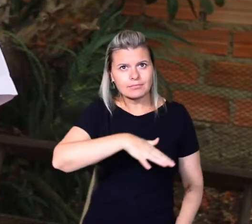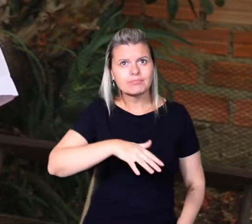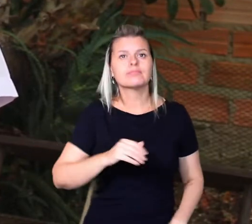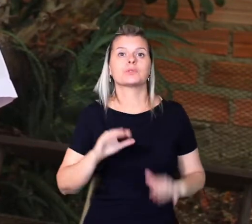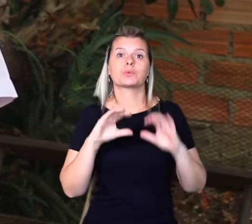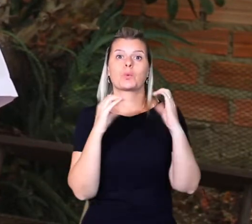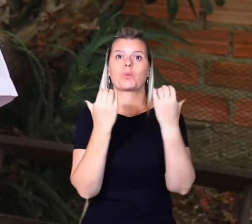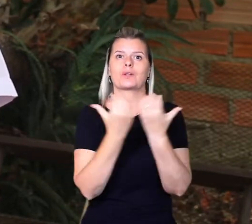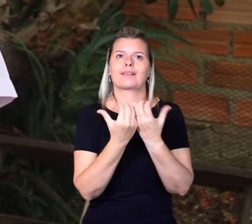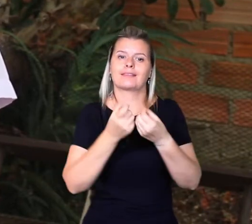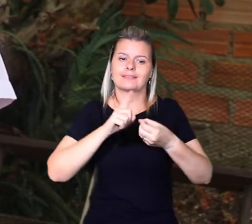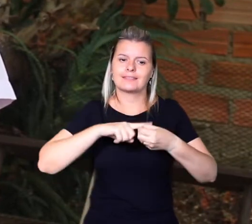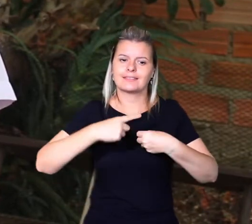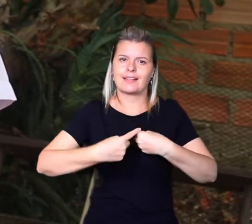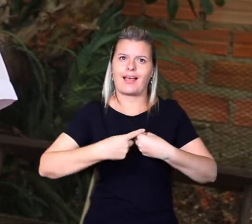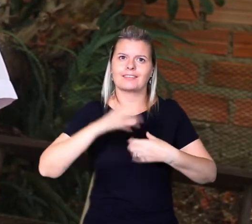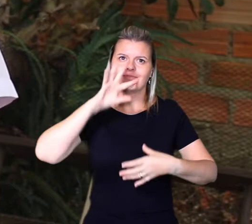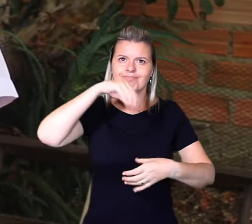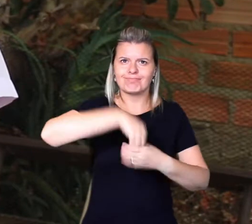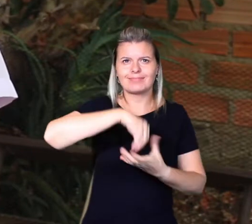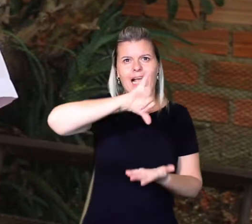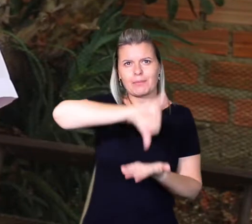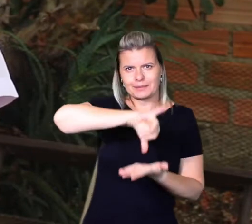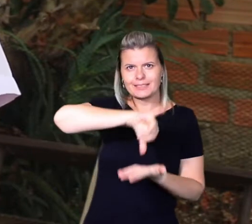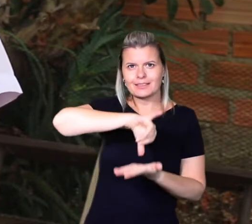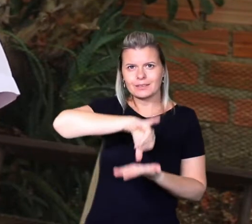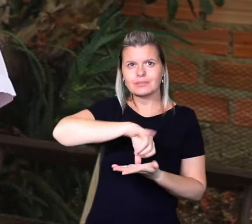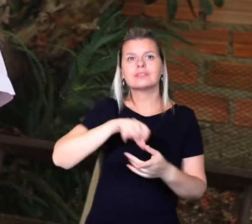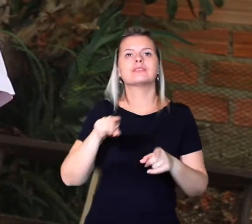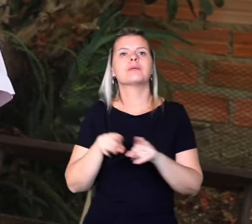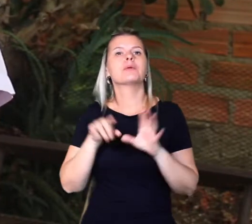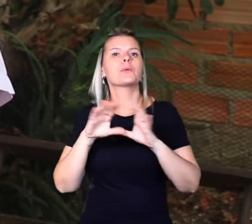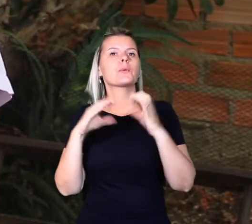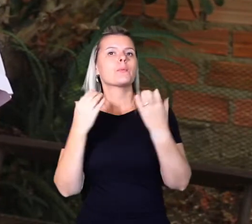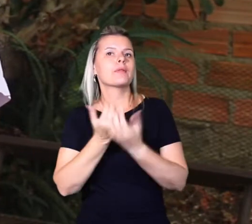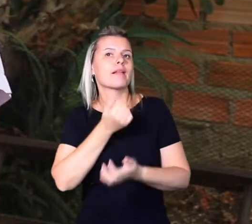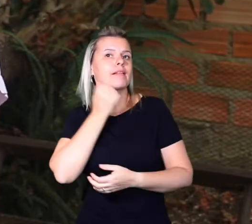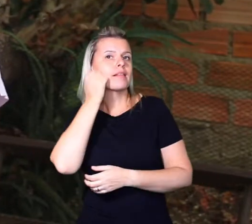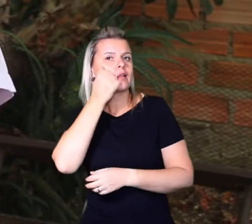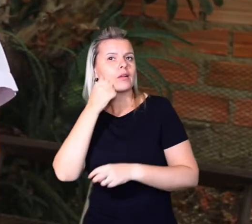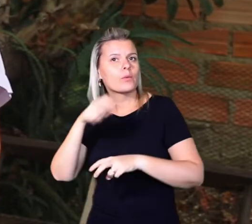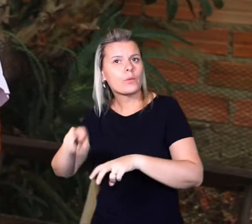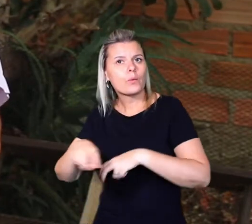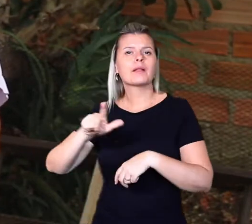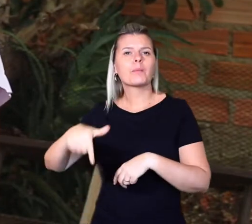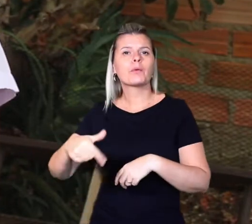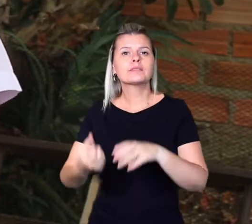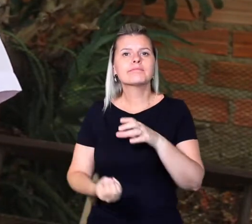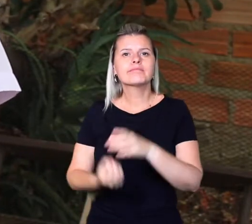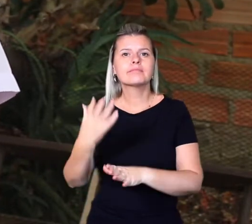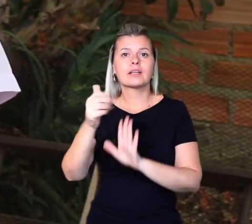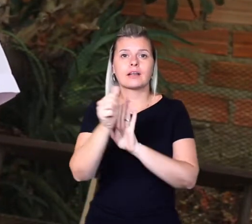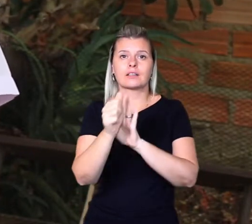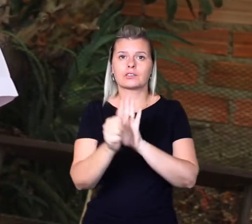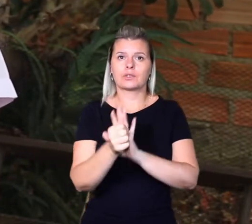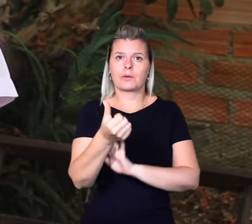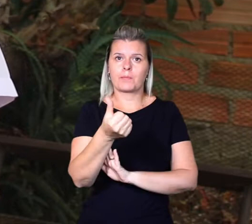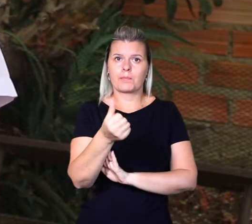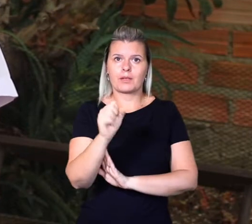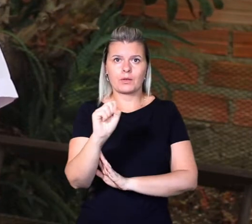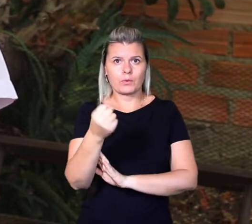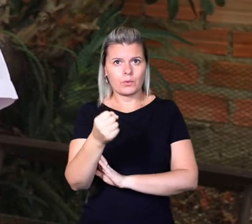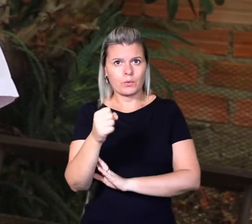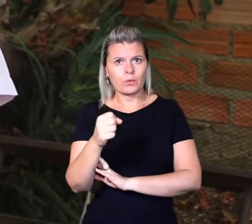Alegre, dessas comunidades urbanas, e também das comunidades negras rurais, que também, depois com o advento do artigo